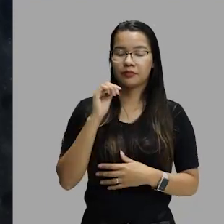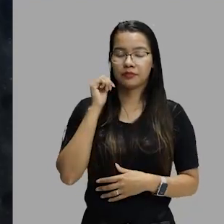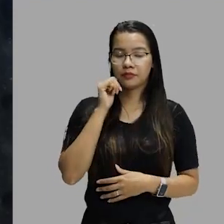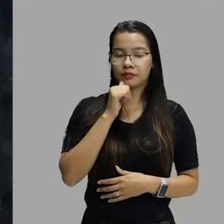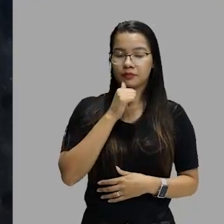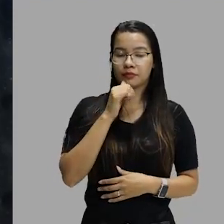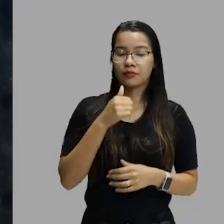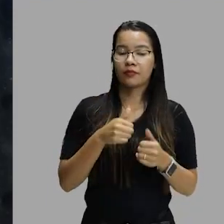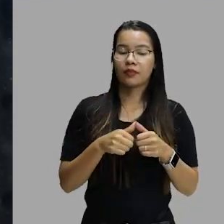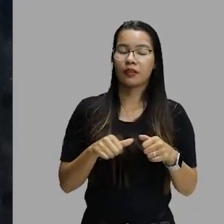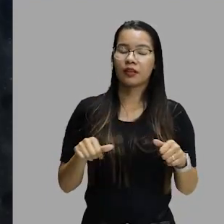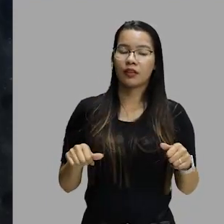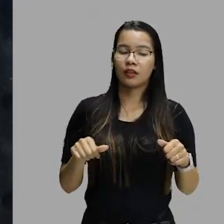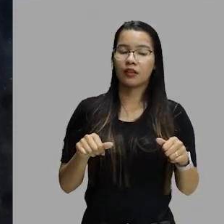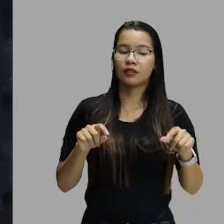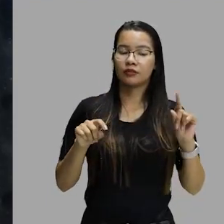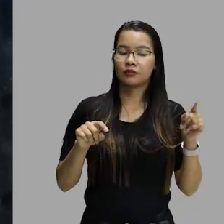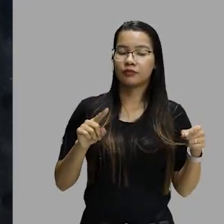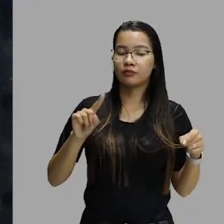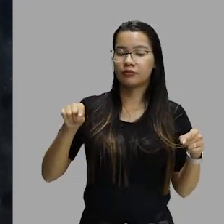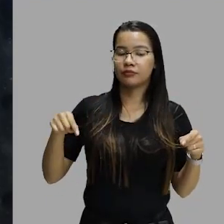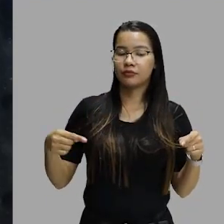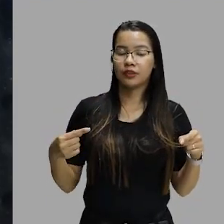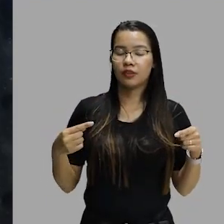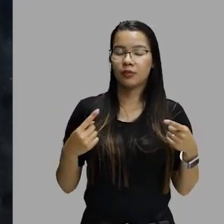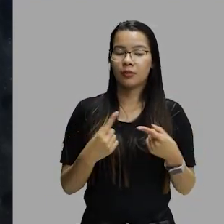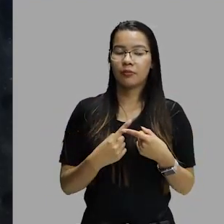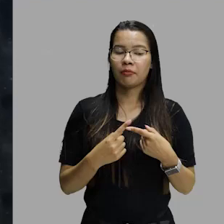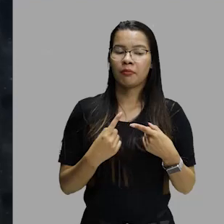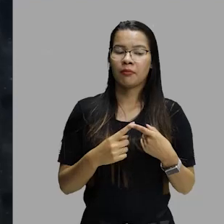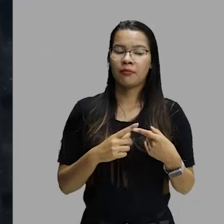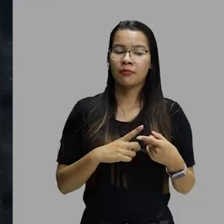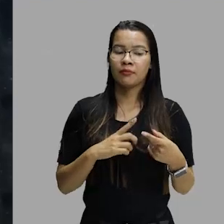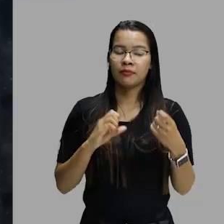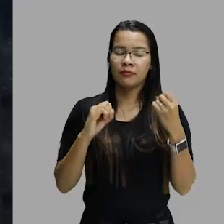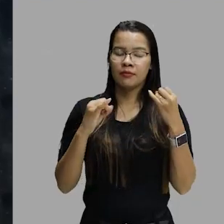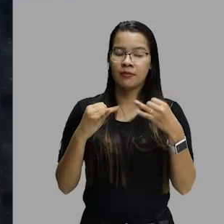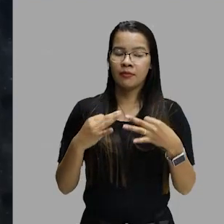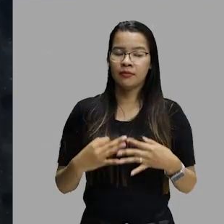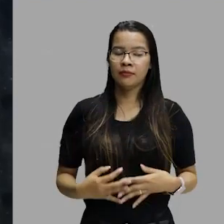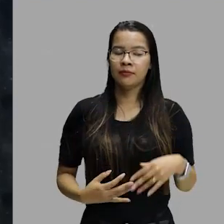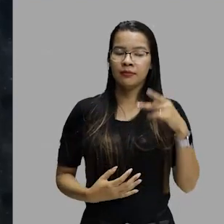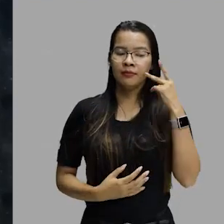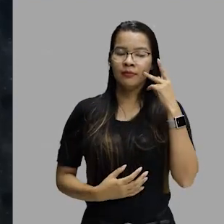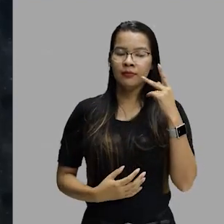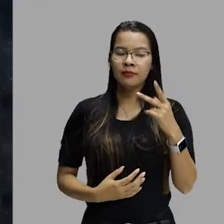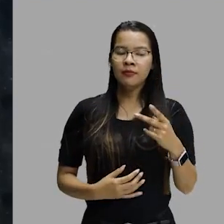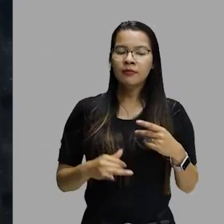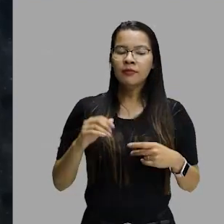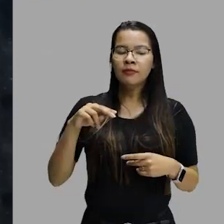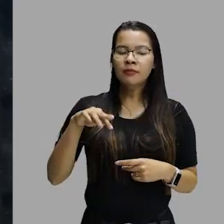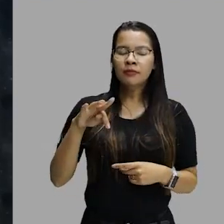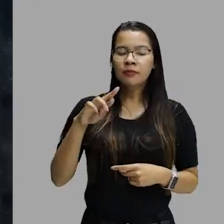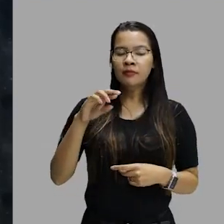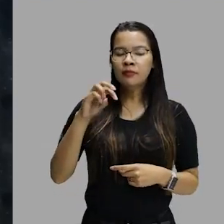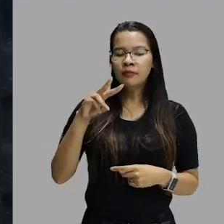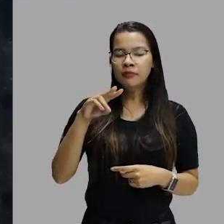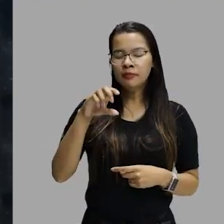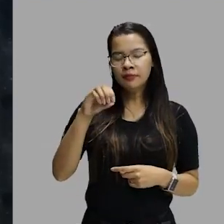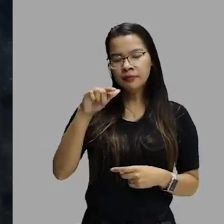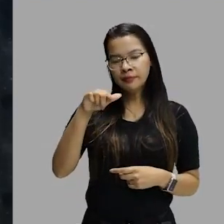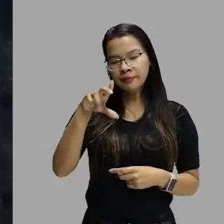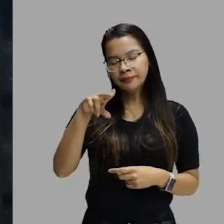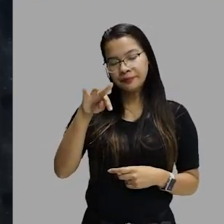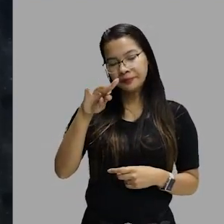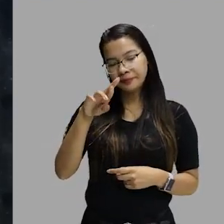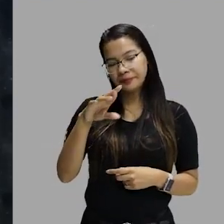aí de verde. Por quê? Porque eu tenho aí uma explicação para o interlocutor saber Quem é